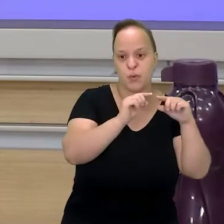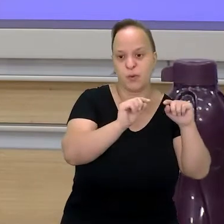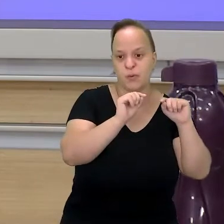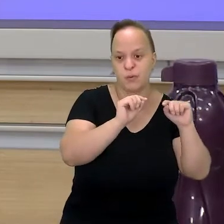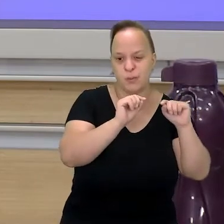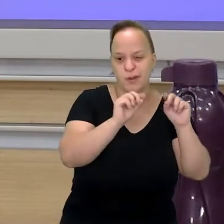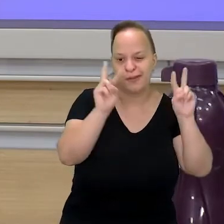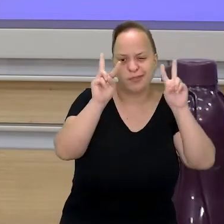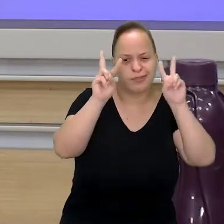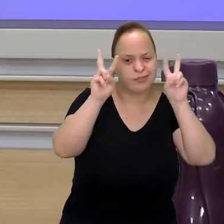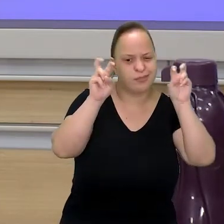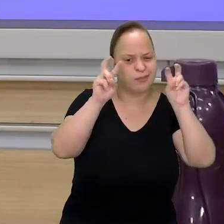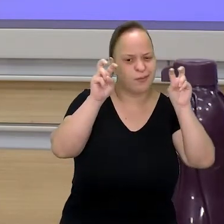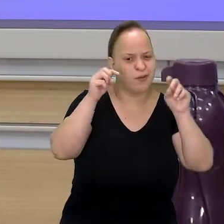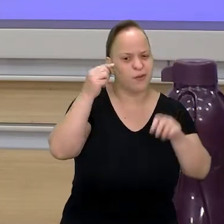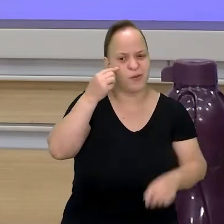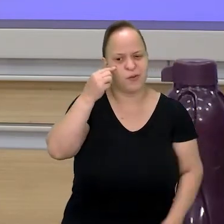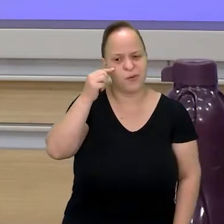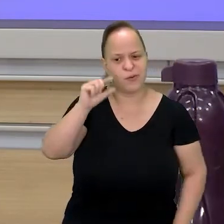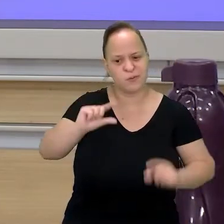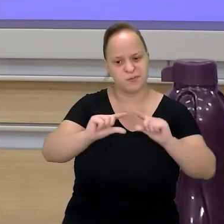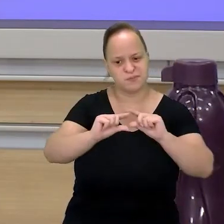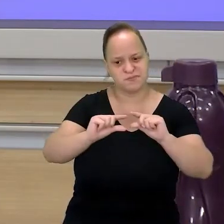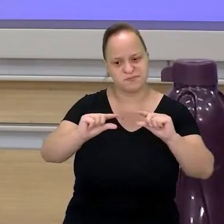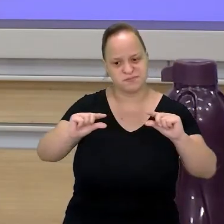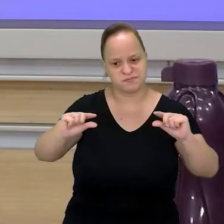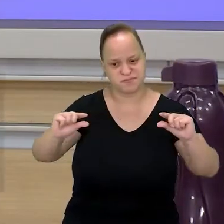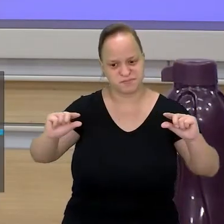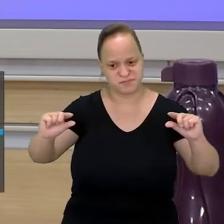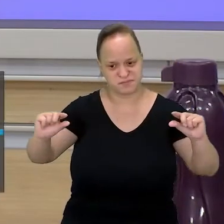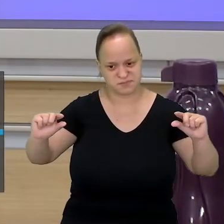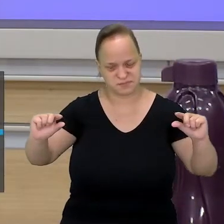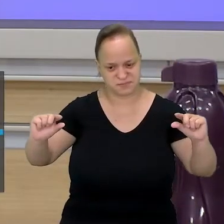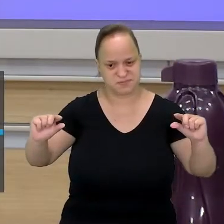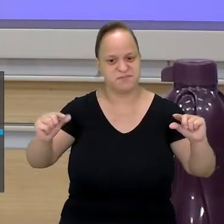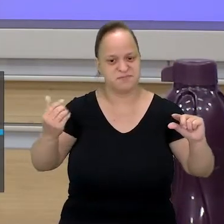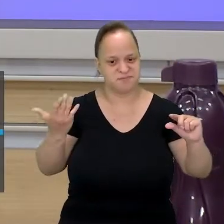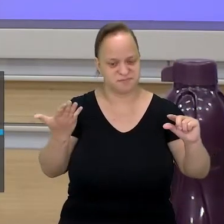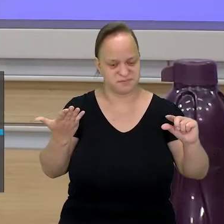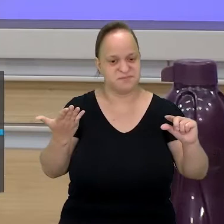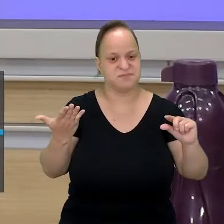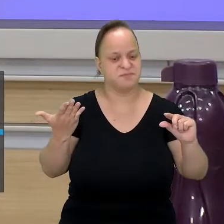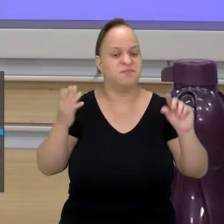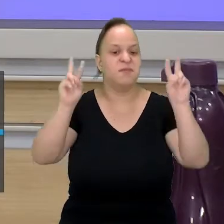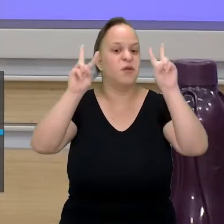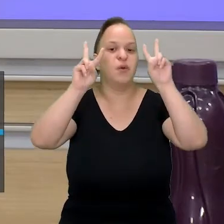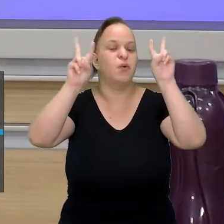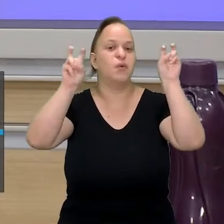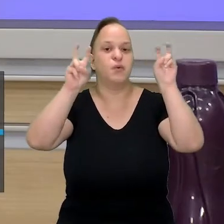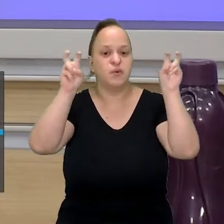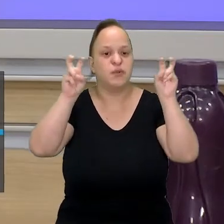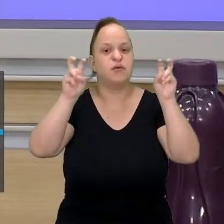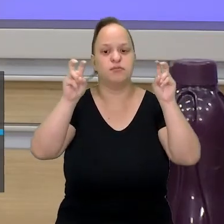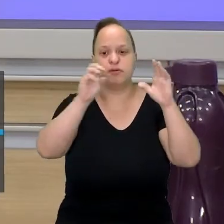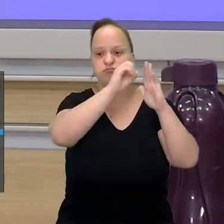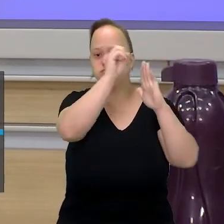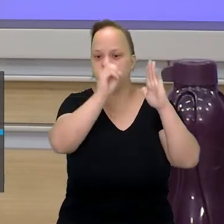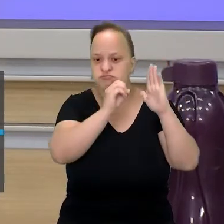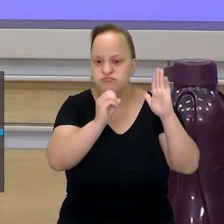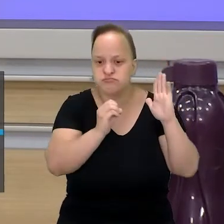que a gente vai deixar aí embaixo para vocês verem, aparecendo agora, sobre CMSP na